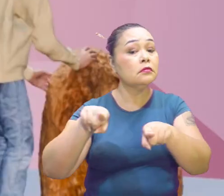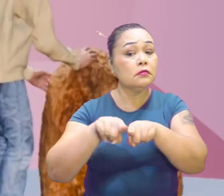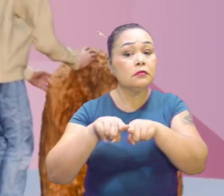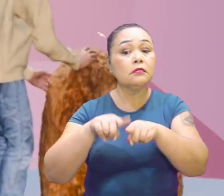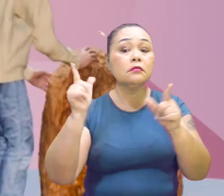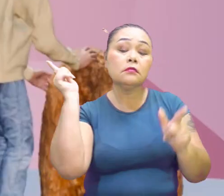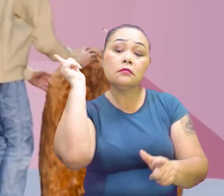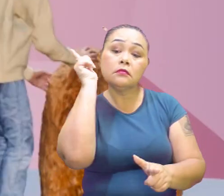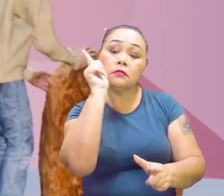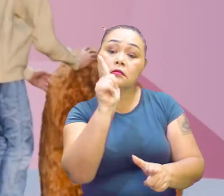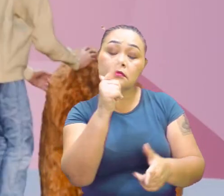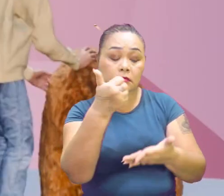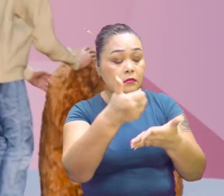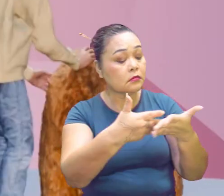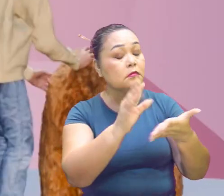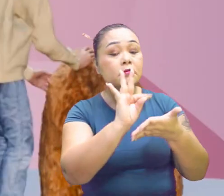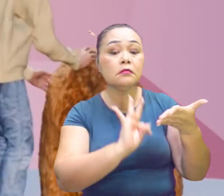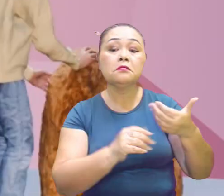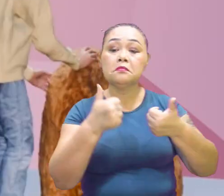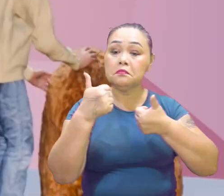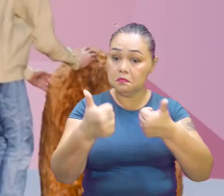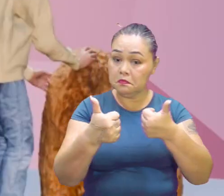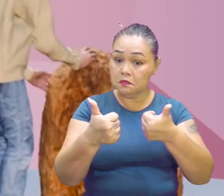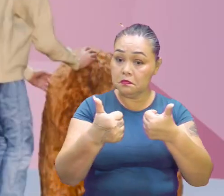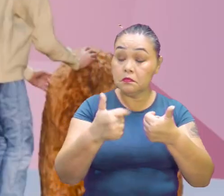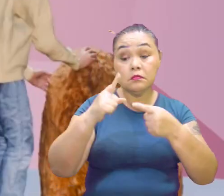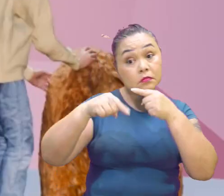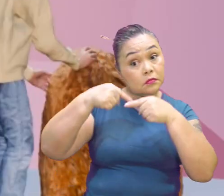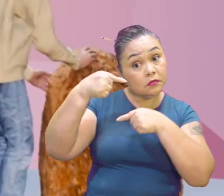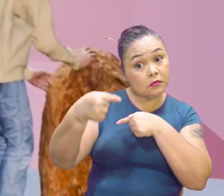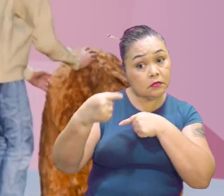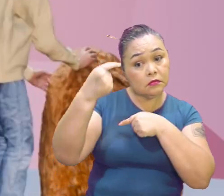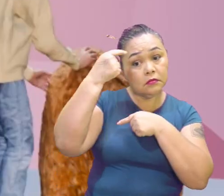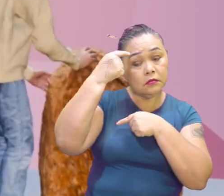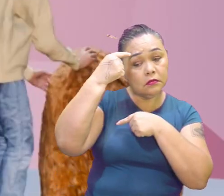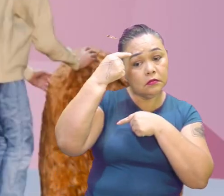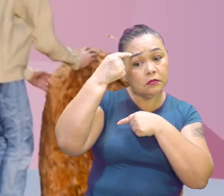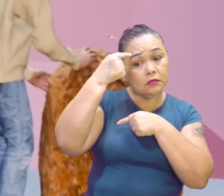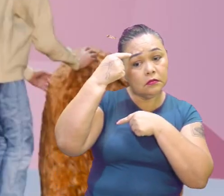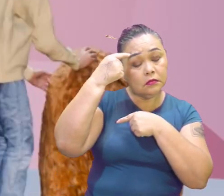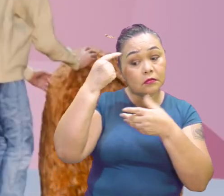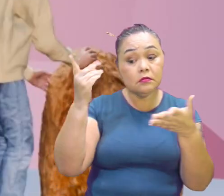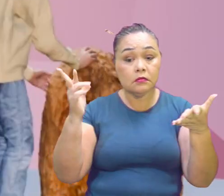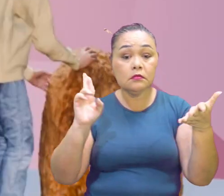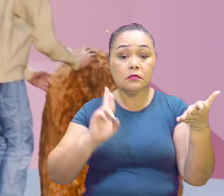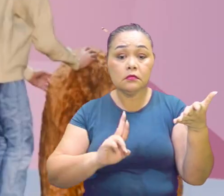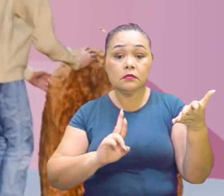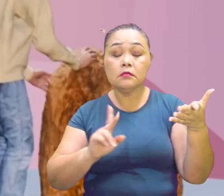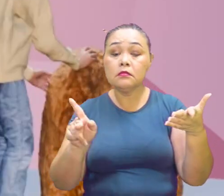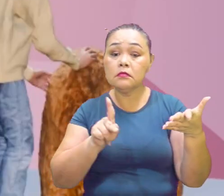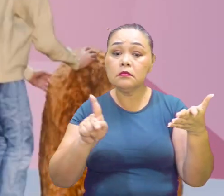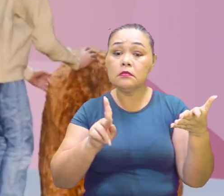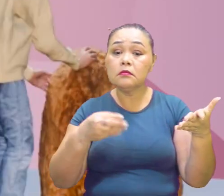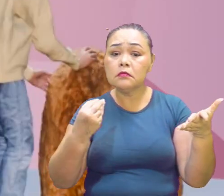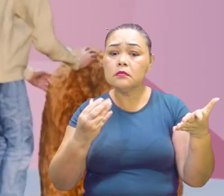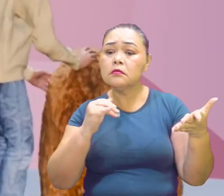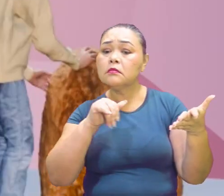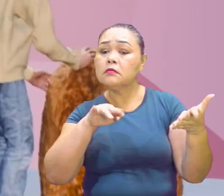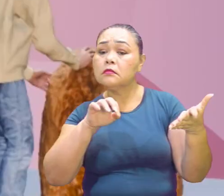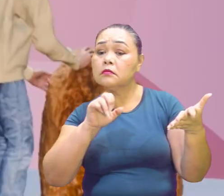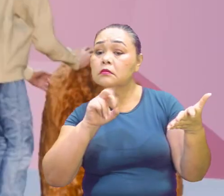maneira, você consegue fazer um texto bacana, para depois pensar na intervenção. Professora, mas o que é